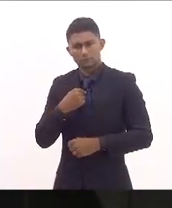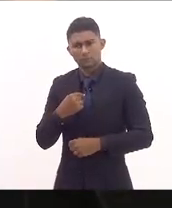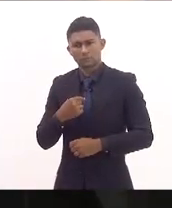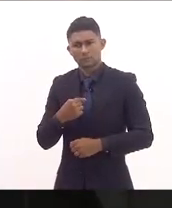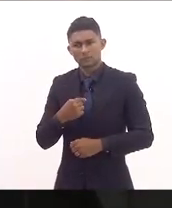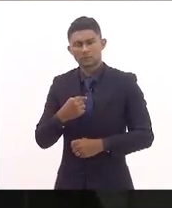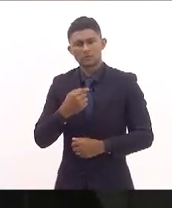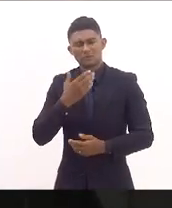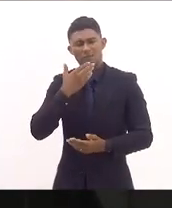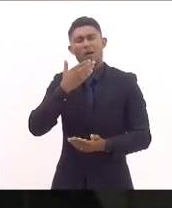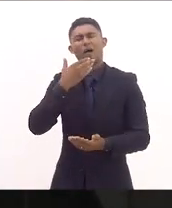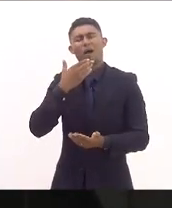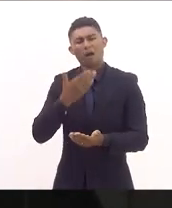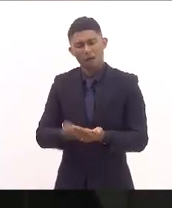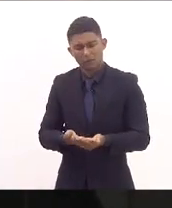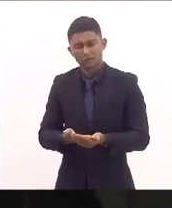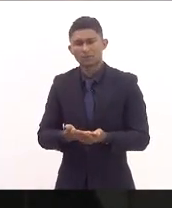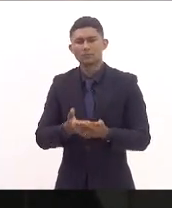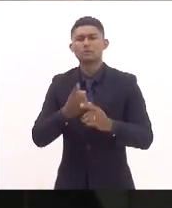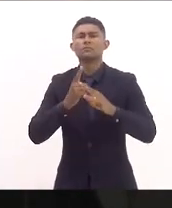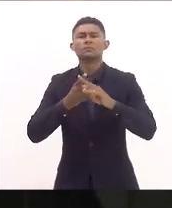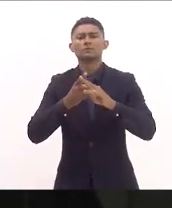perplexo ontem